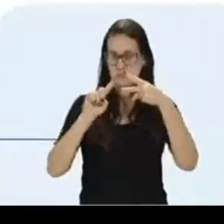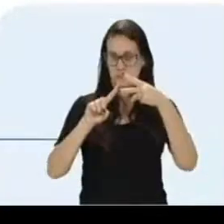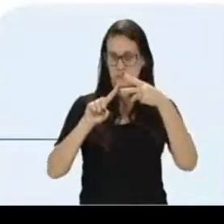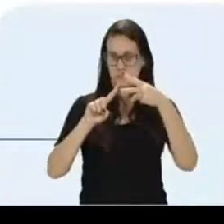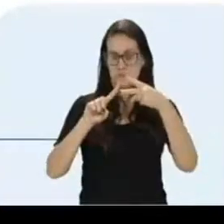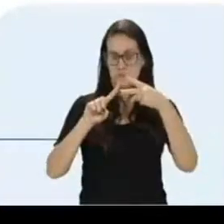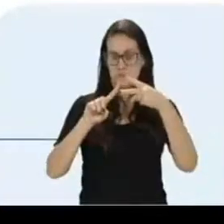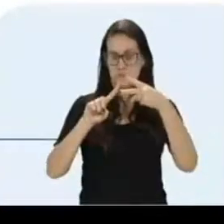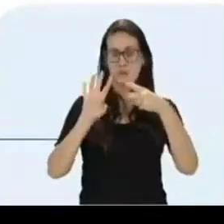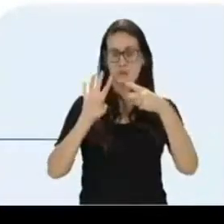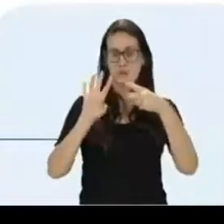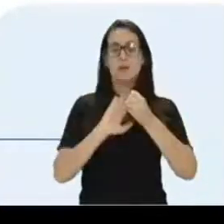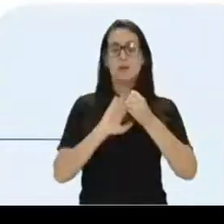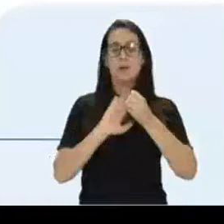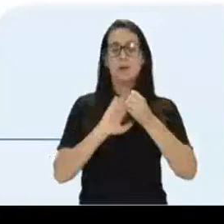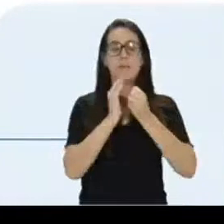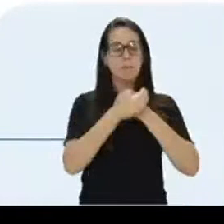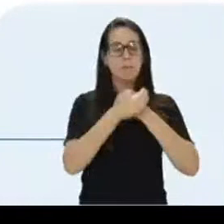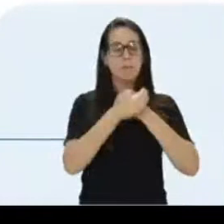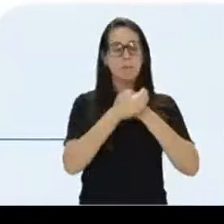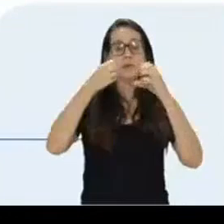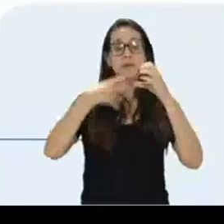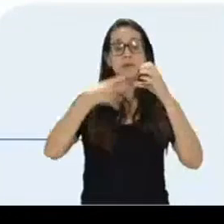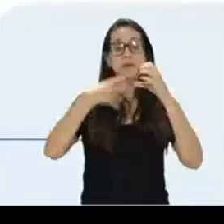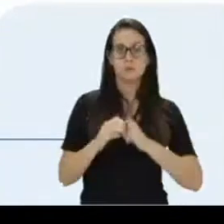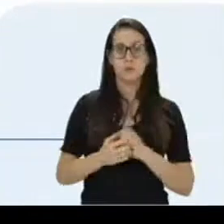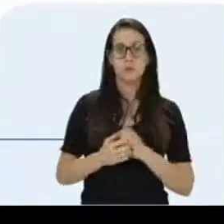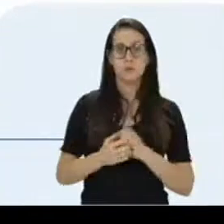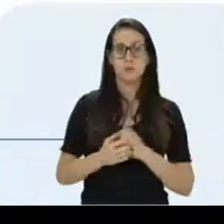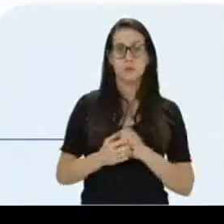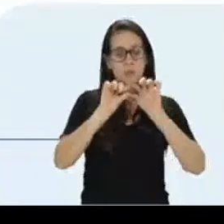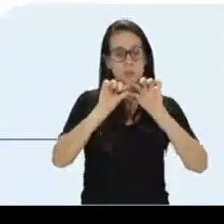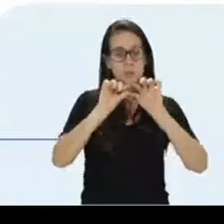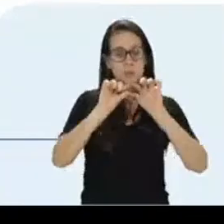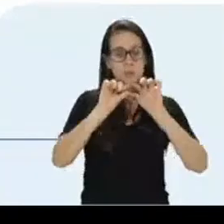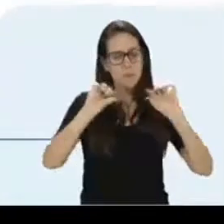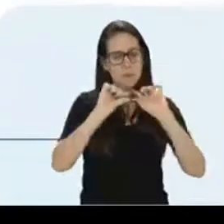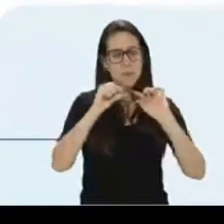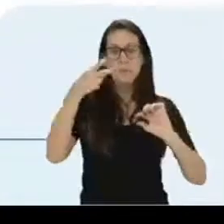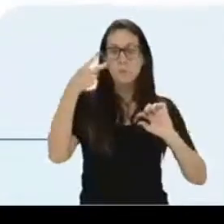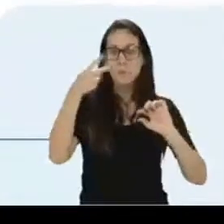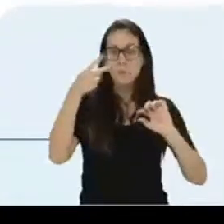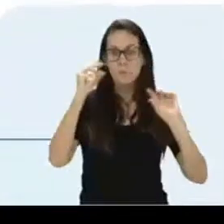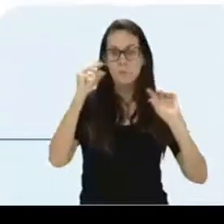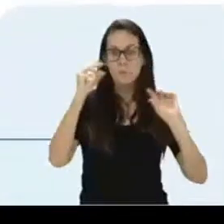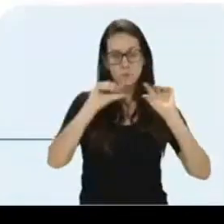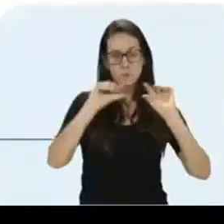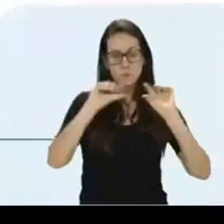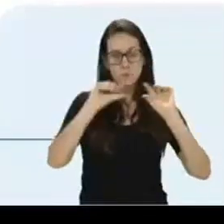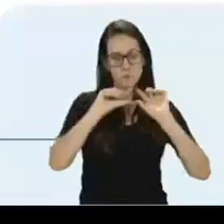como característica ser formada por uma bicamada